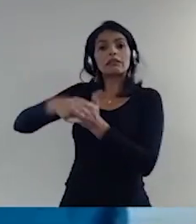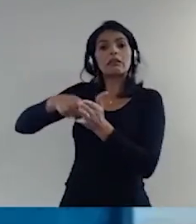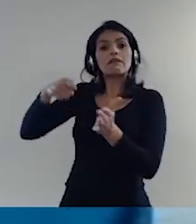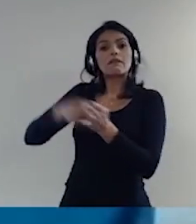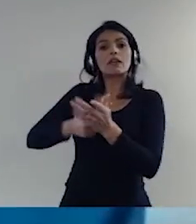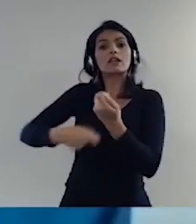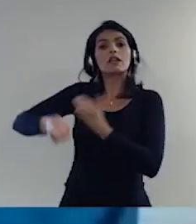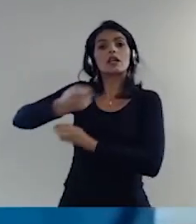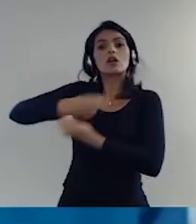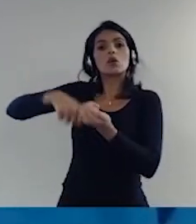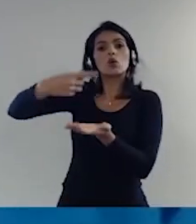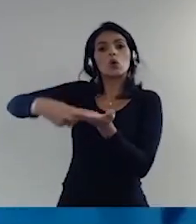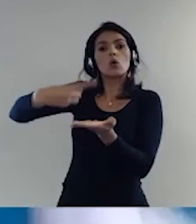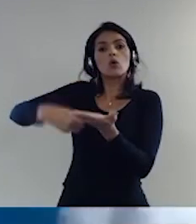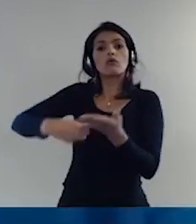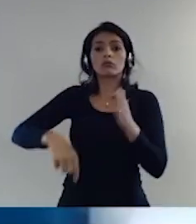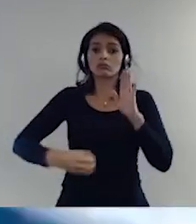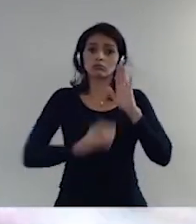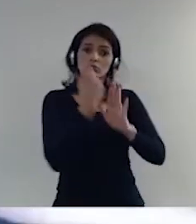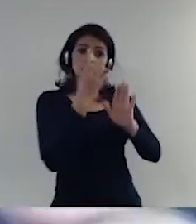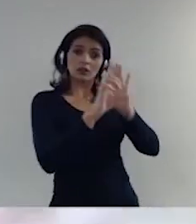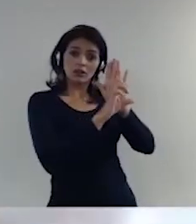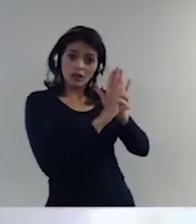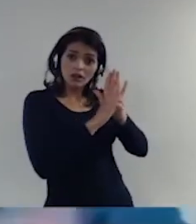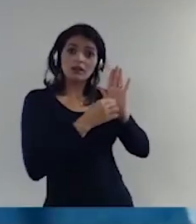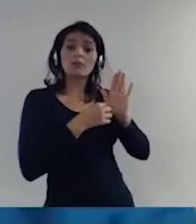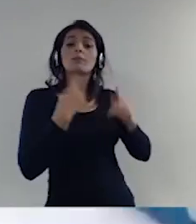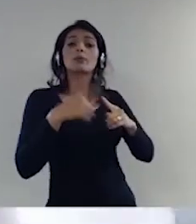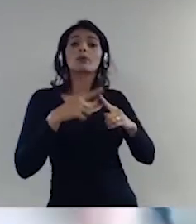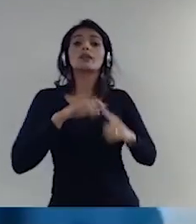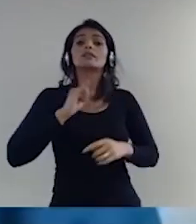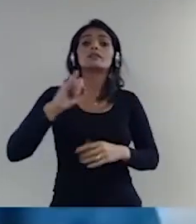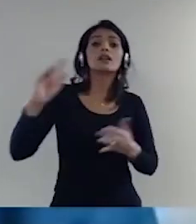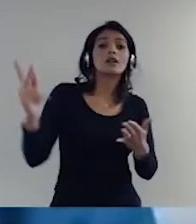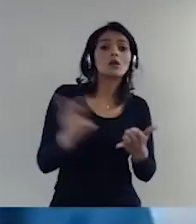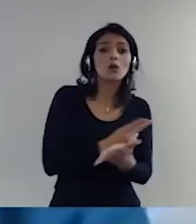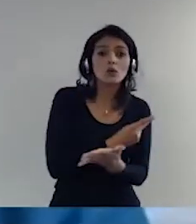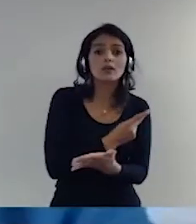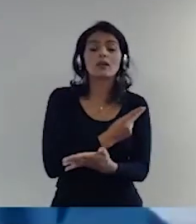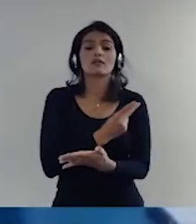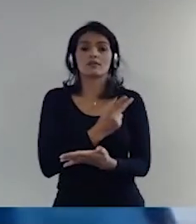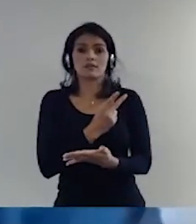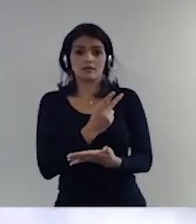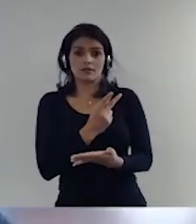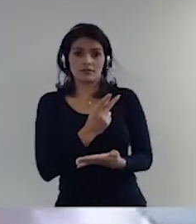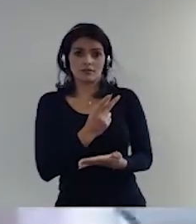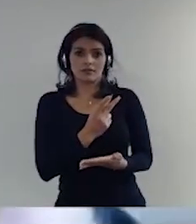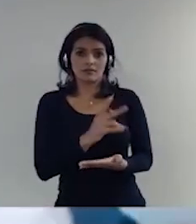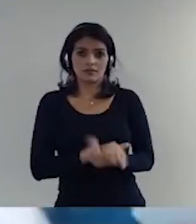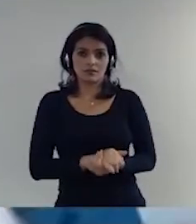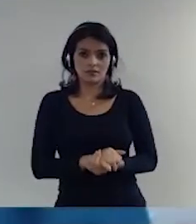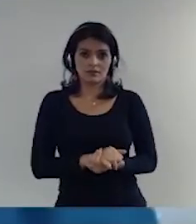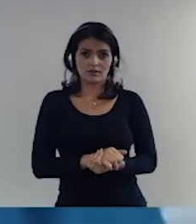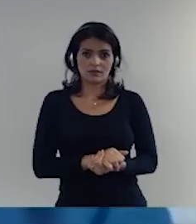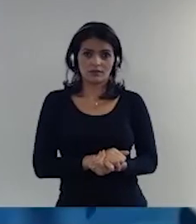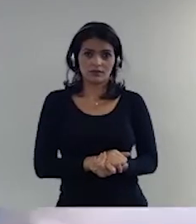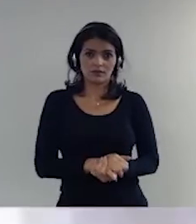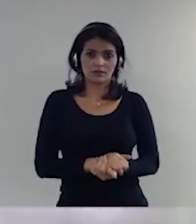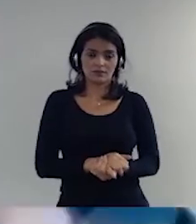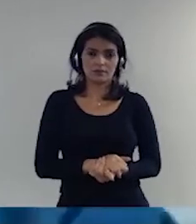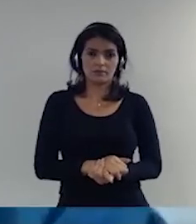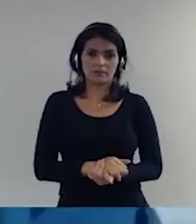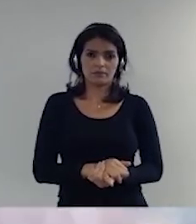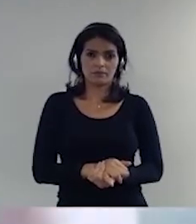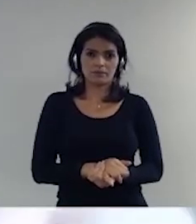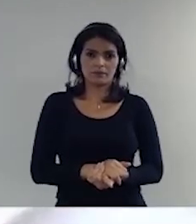de renegociar foi fixado para que, na hipótese em que se encontram presentes os